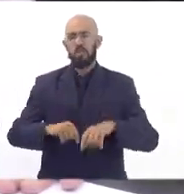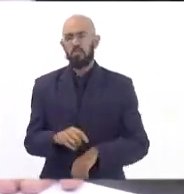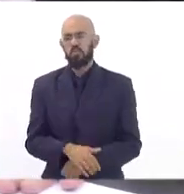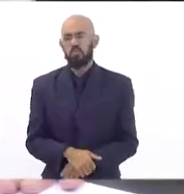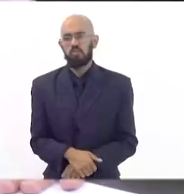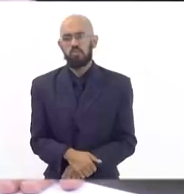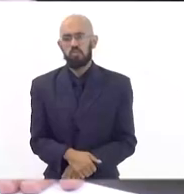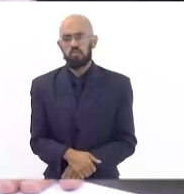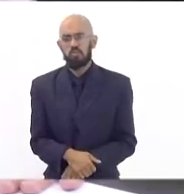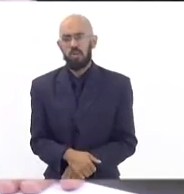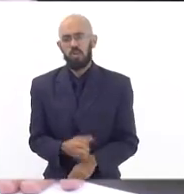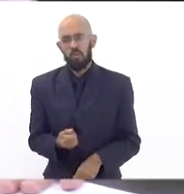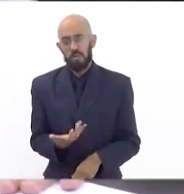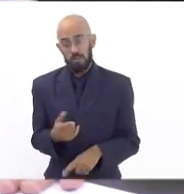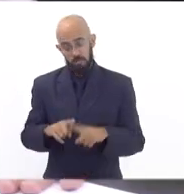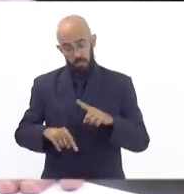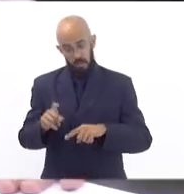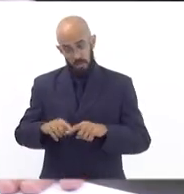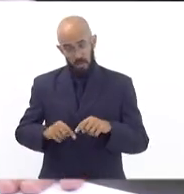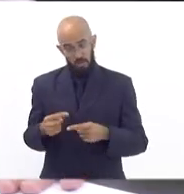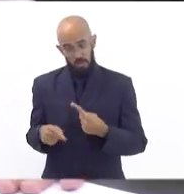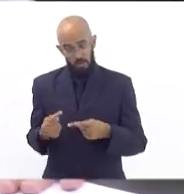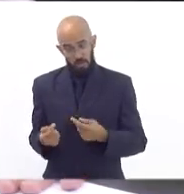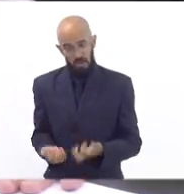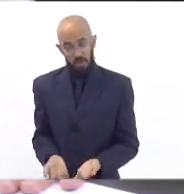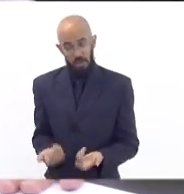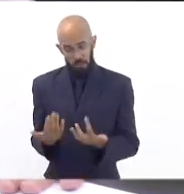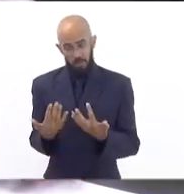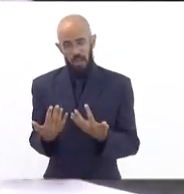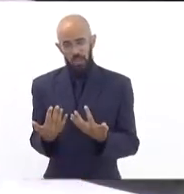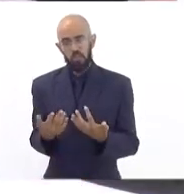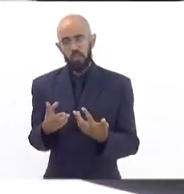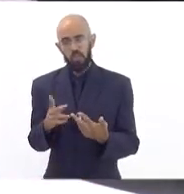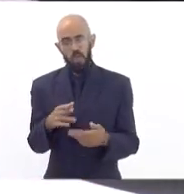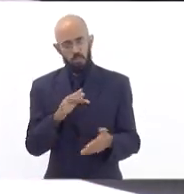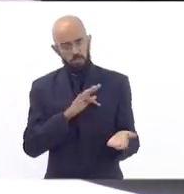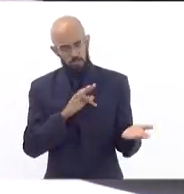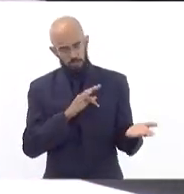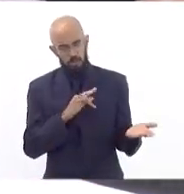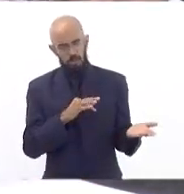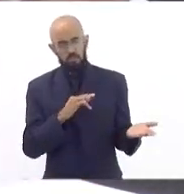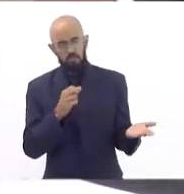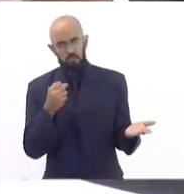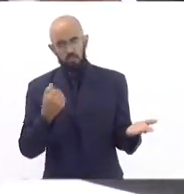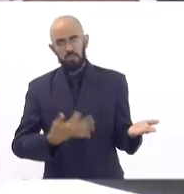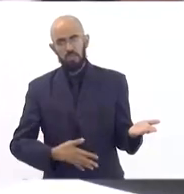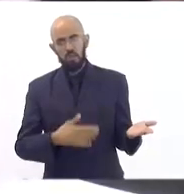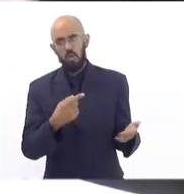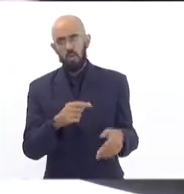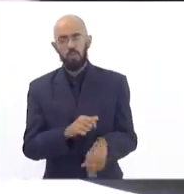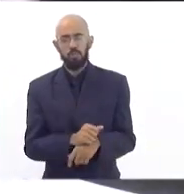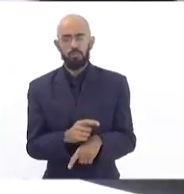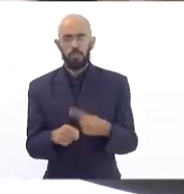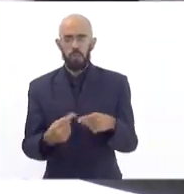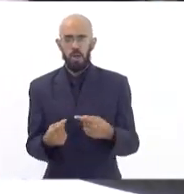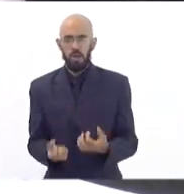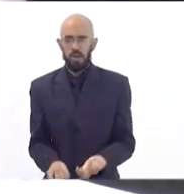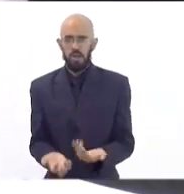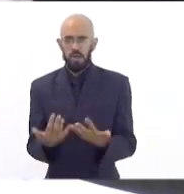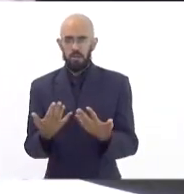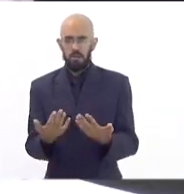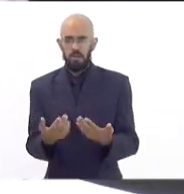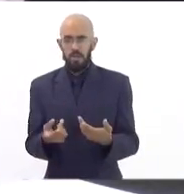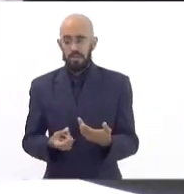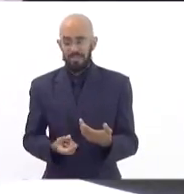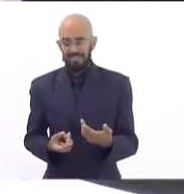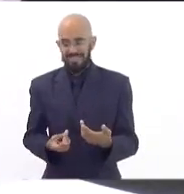é que na hora que esse material sai depois que ele é queimado como vou colocar do pelo pela presidente da o Gustavo porque é queimado ele